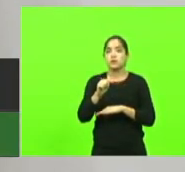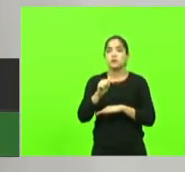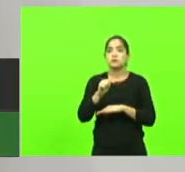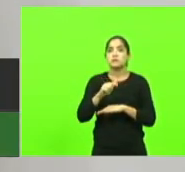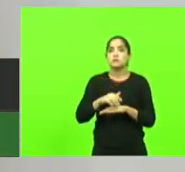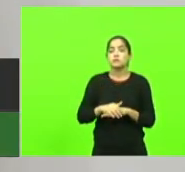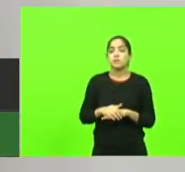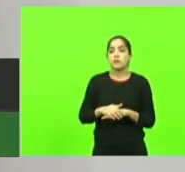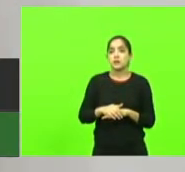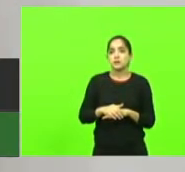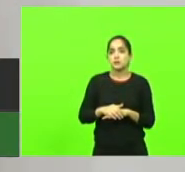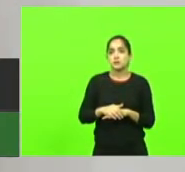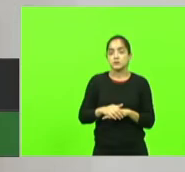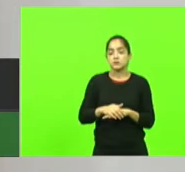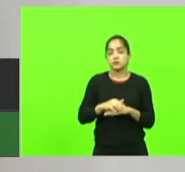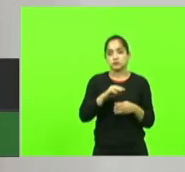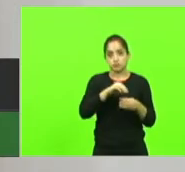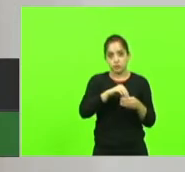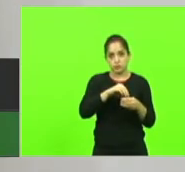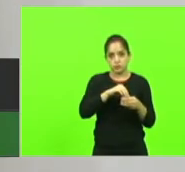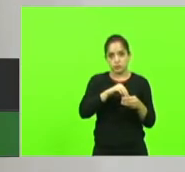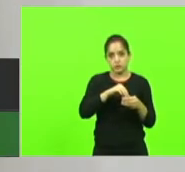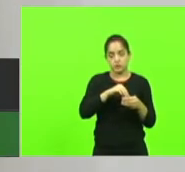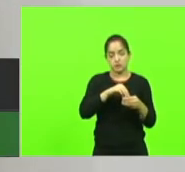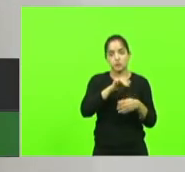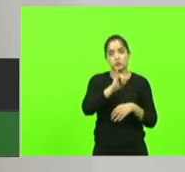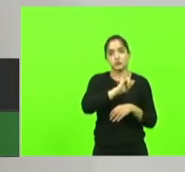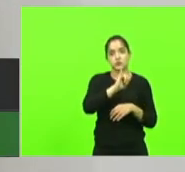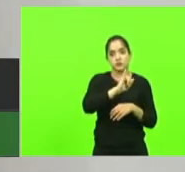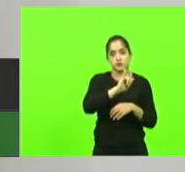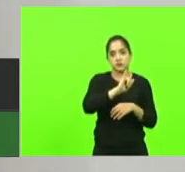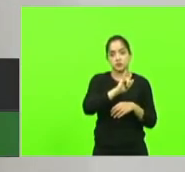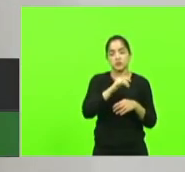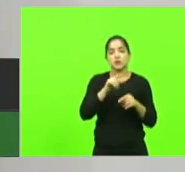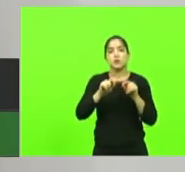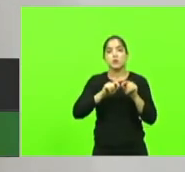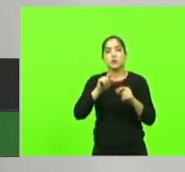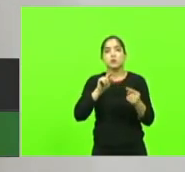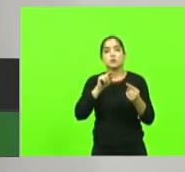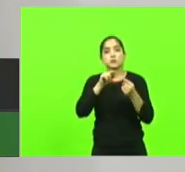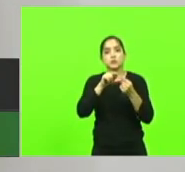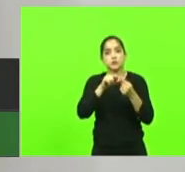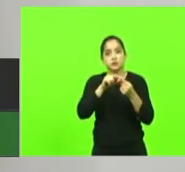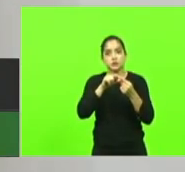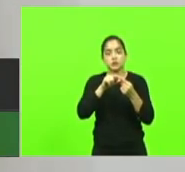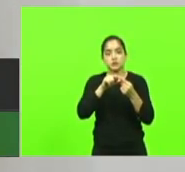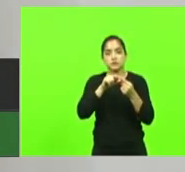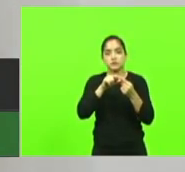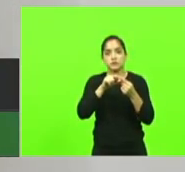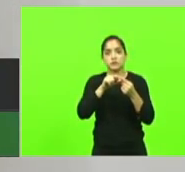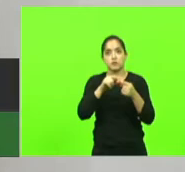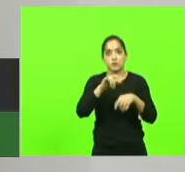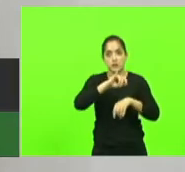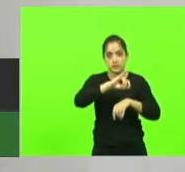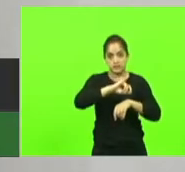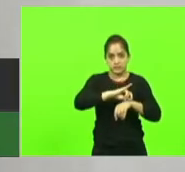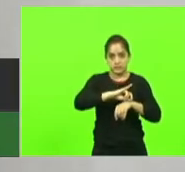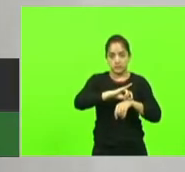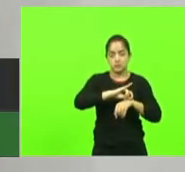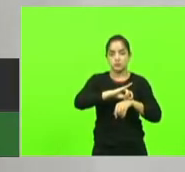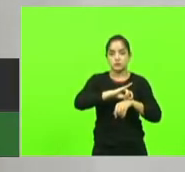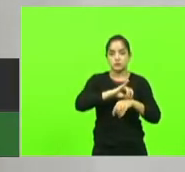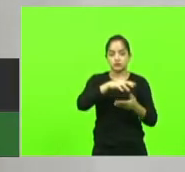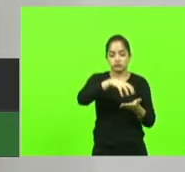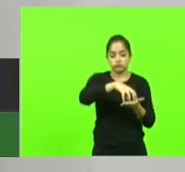Graças, para o município de Itajaí, que tem como objetivo a instalação de um centro comunitário